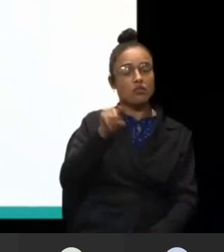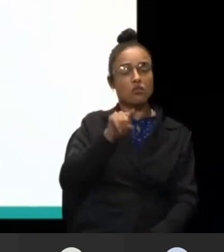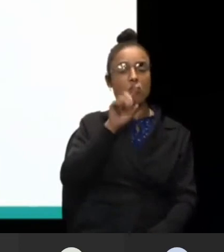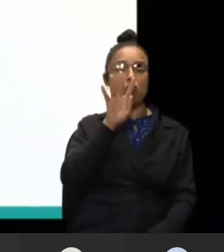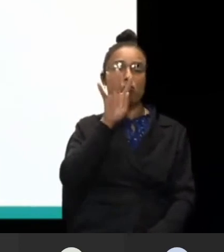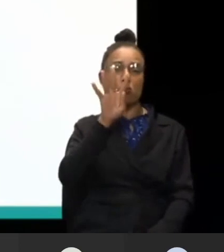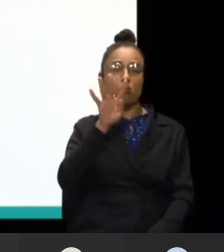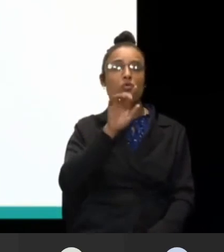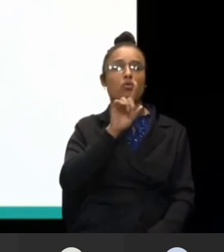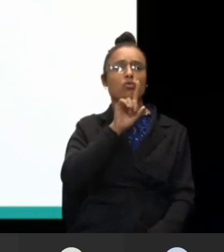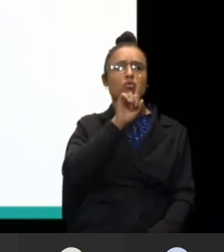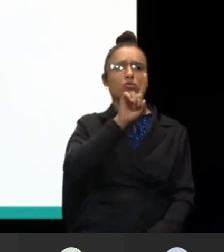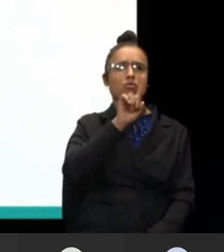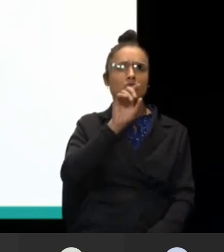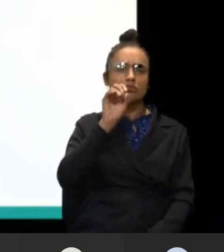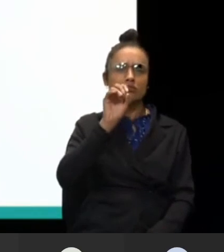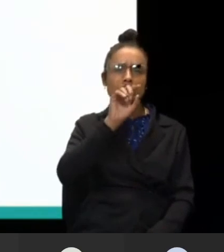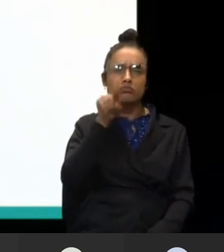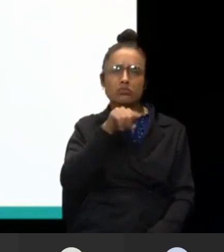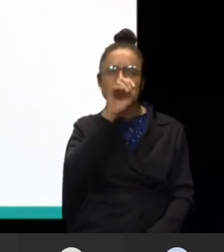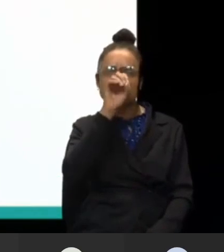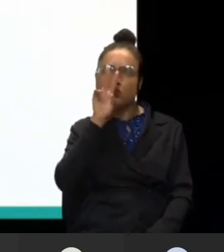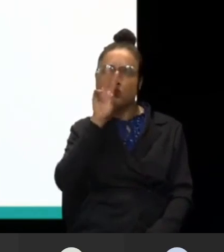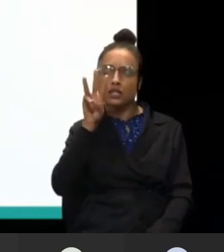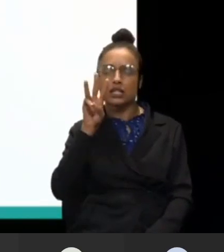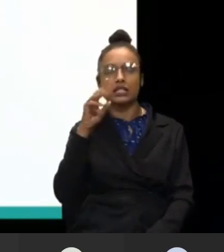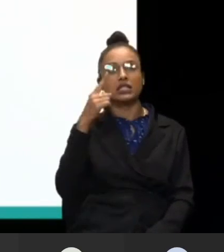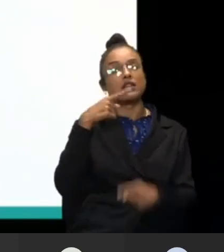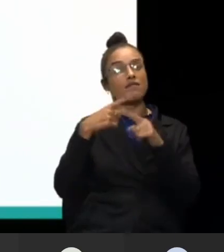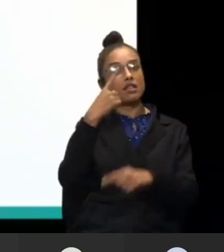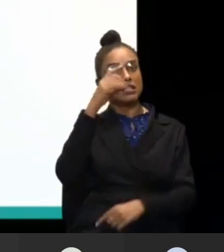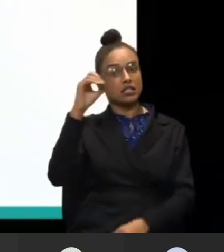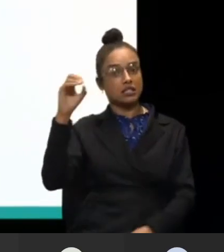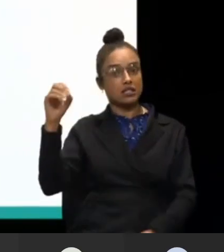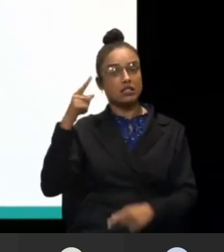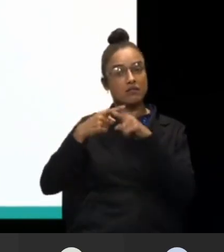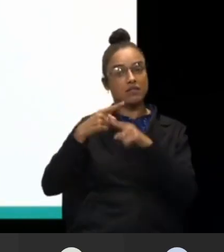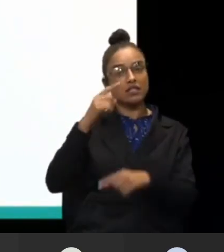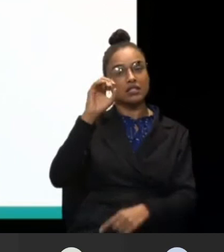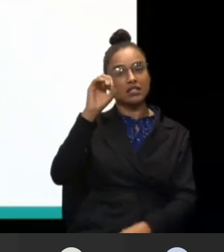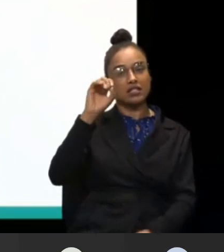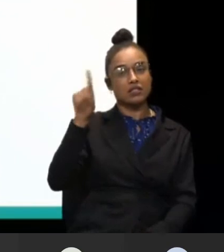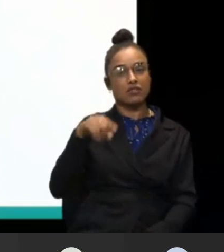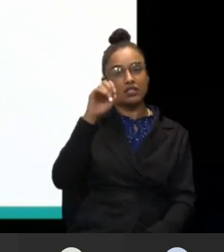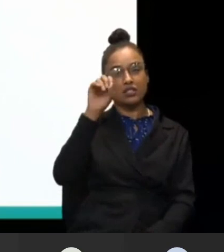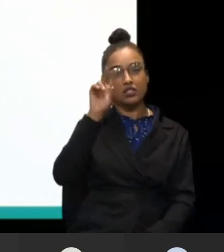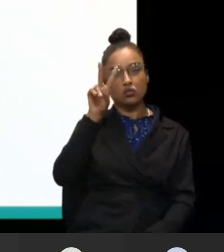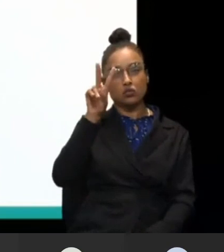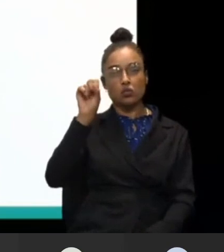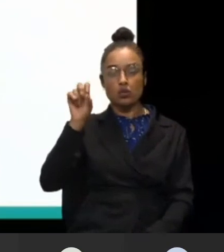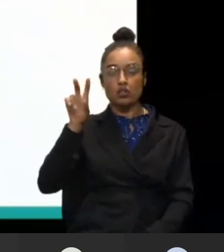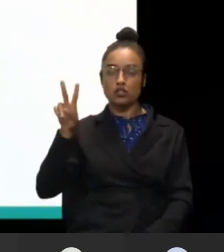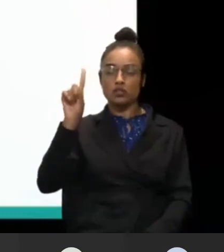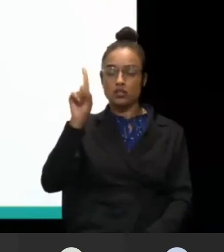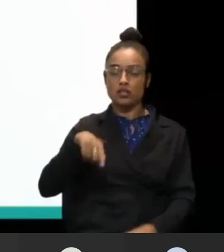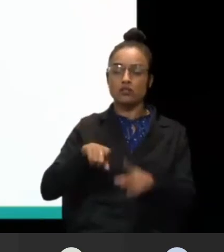o gasto, 1,03, que é o fator de calibração, vezes 100, vezes 0,082, que é o índice,